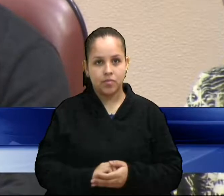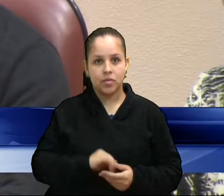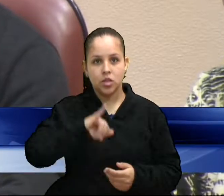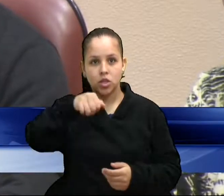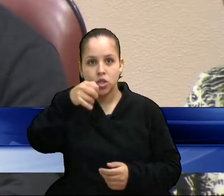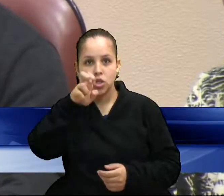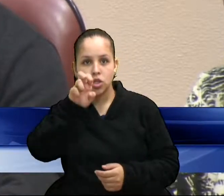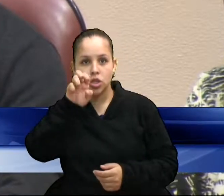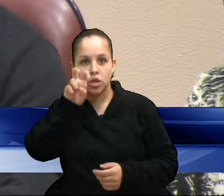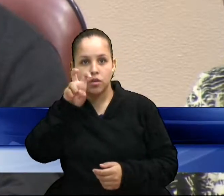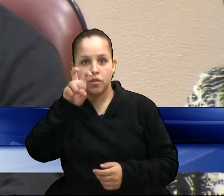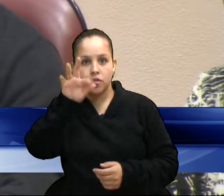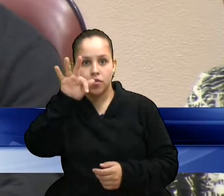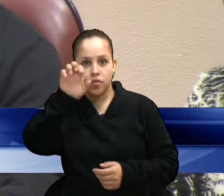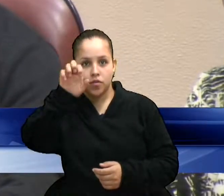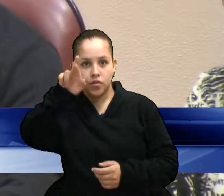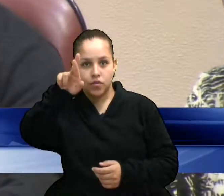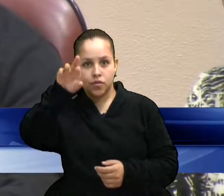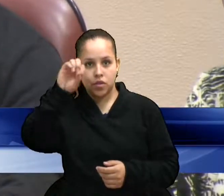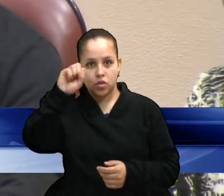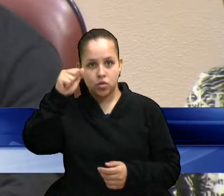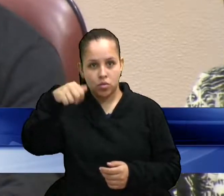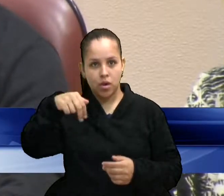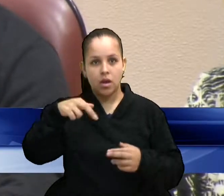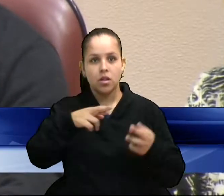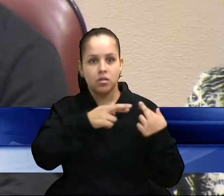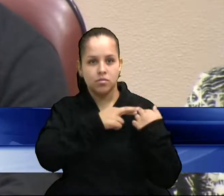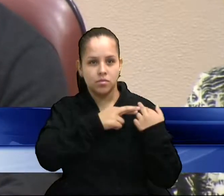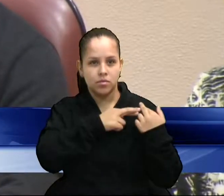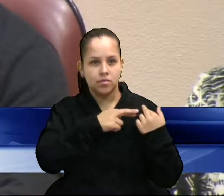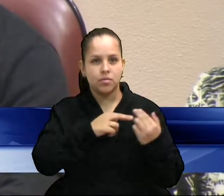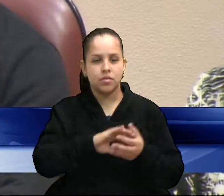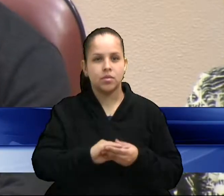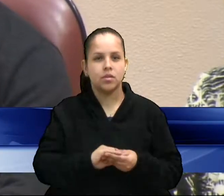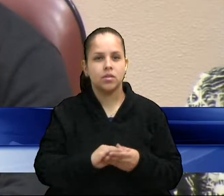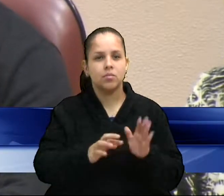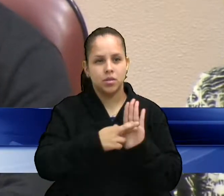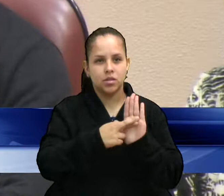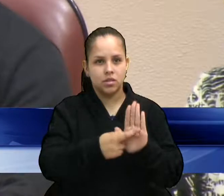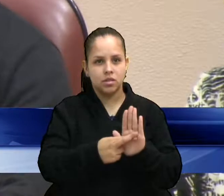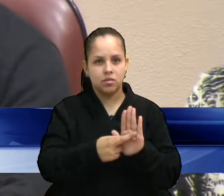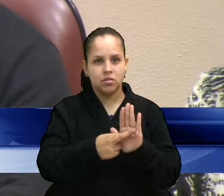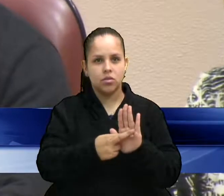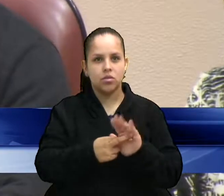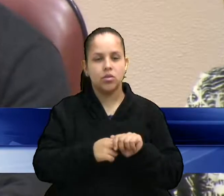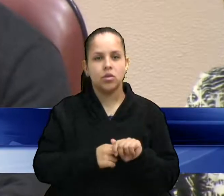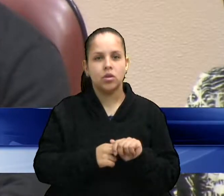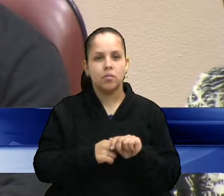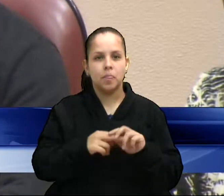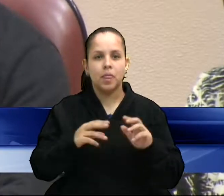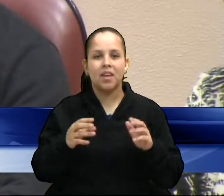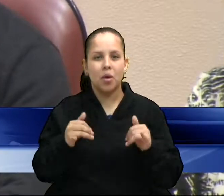Cardoso da Silva, está representando a Associação Caxiense do Táxi Lotação, e depois na sequência então nós temos o seu